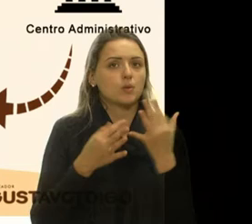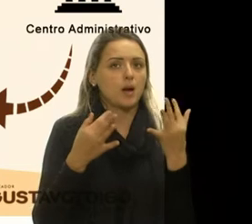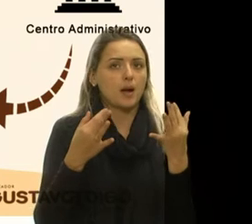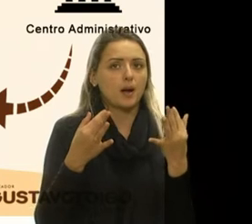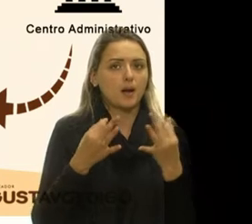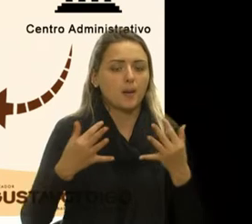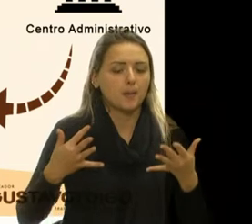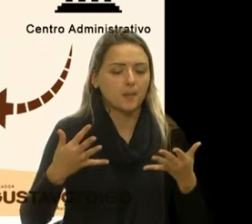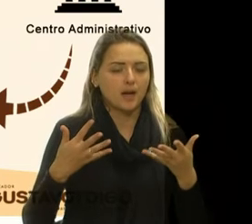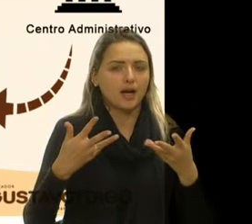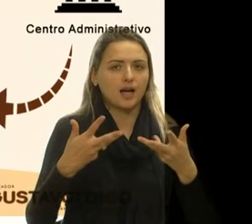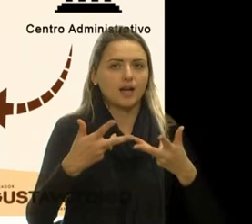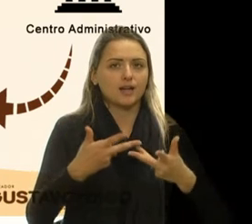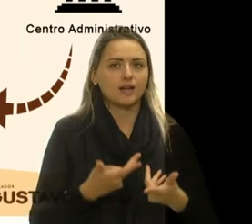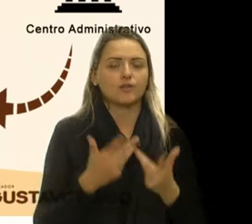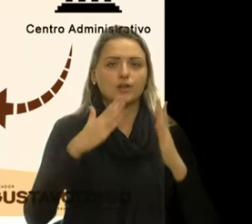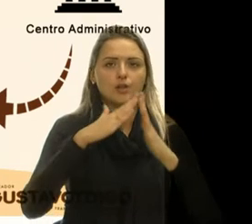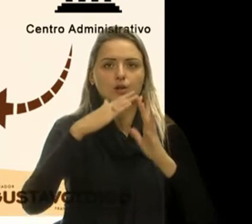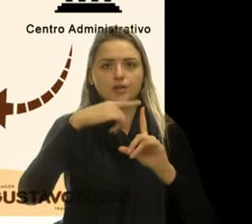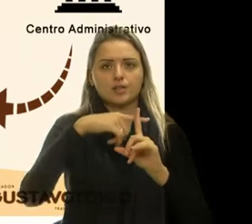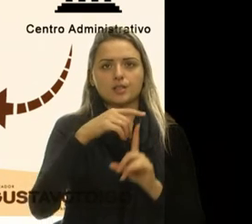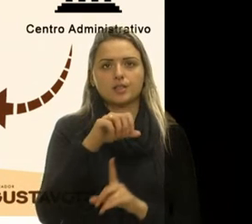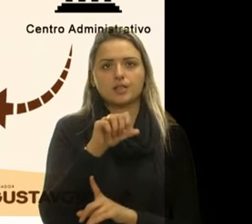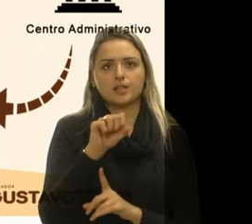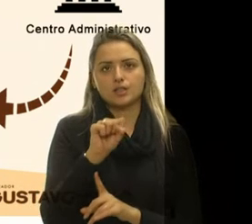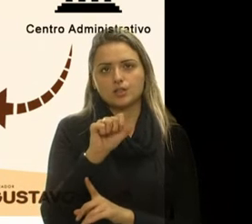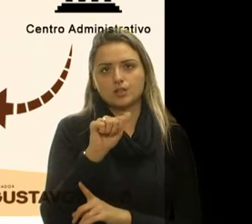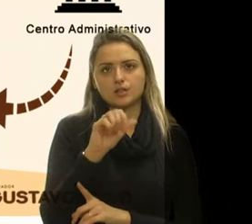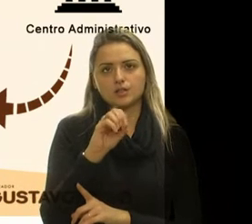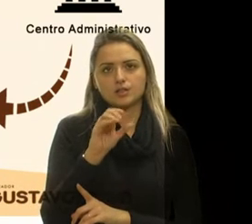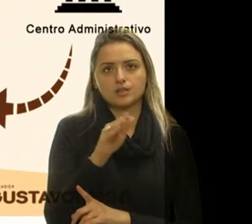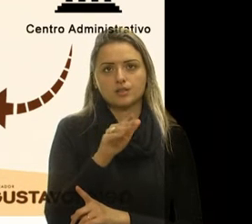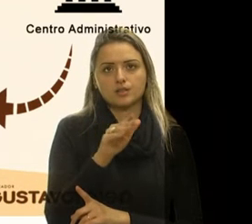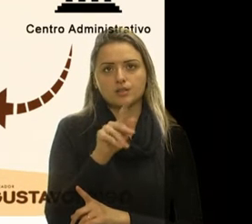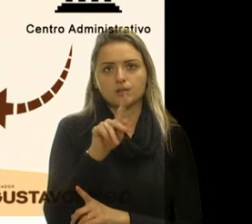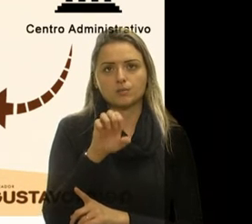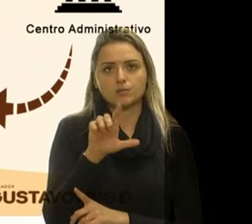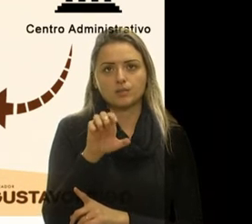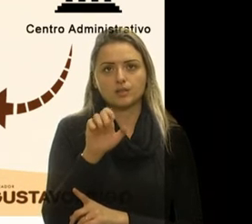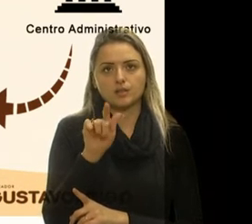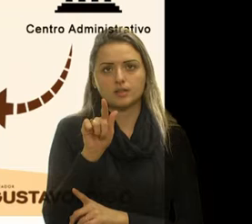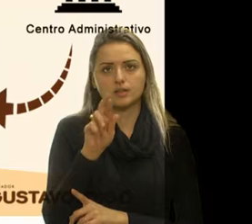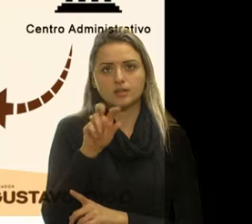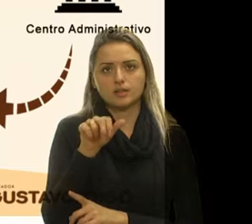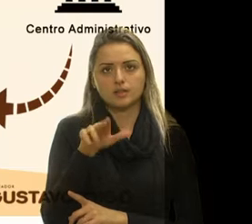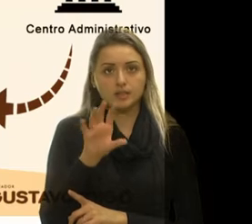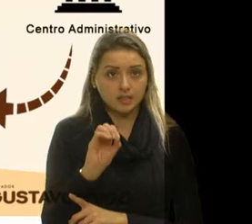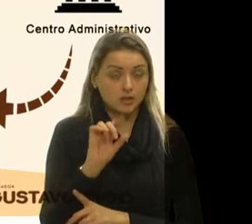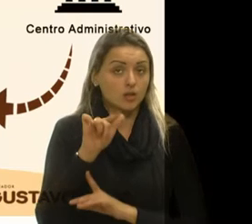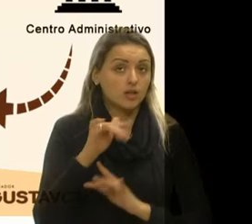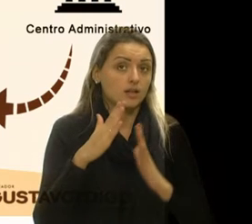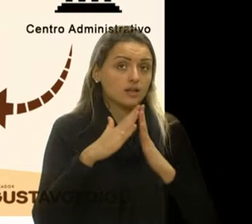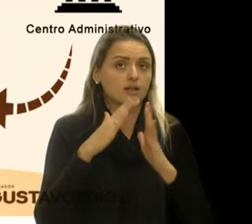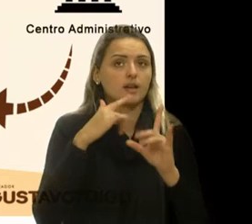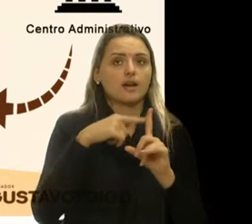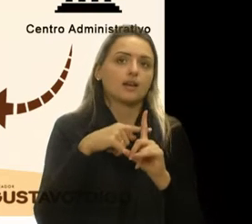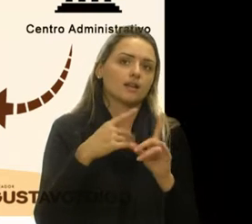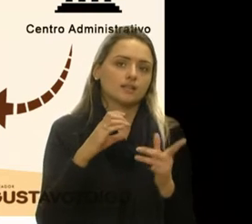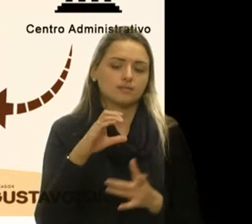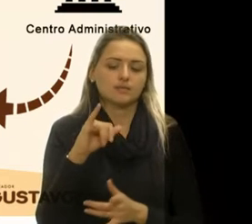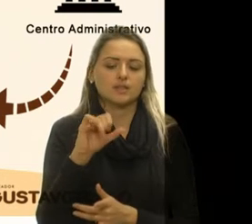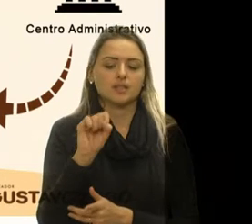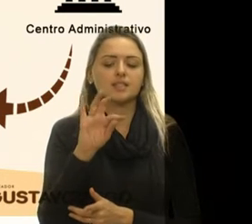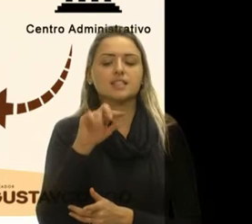majestosa Igreja de São Pellegrino, né, que é a nossa, vamos dizer assim, a nossa Capela Sistina,